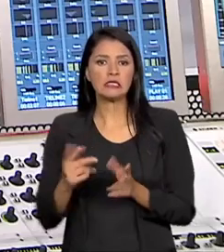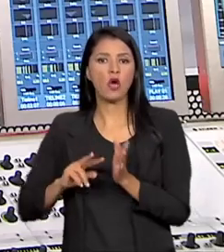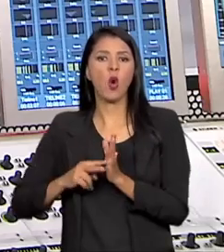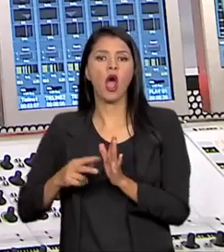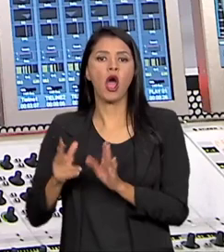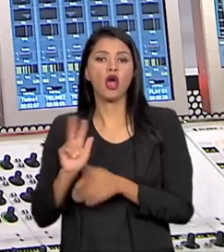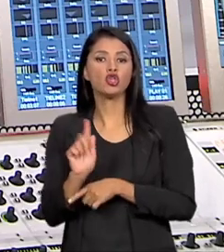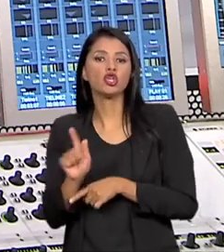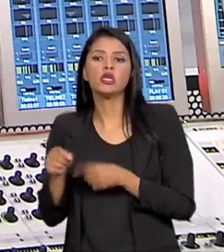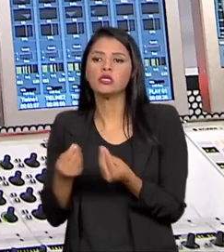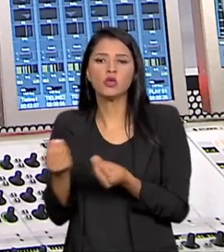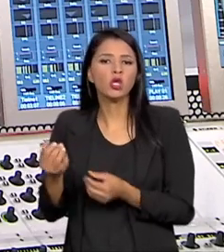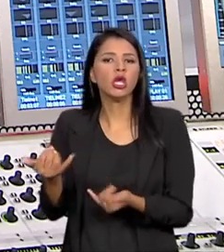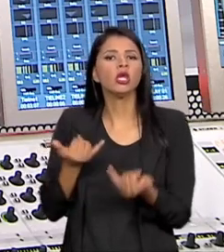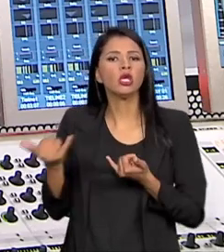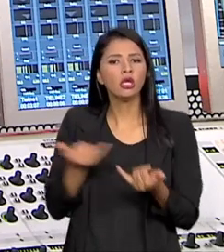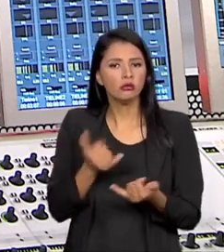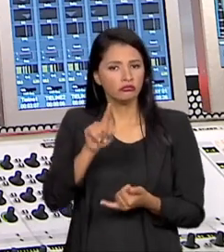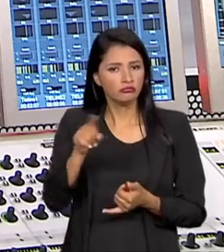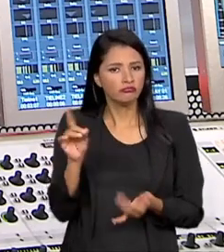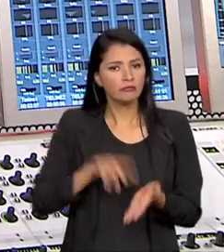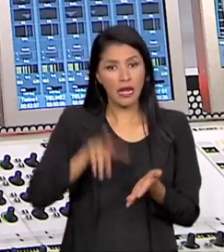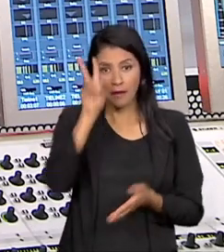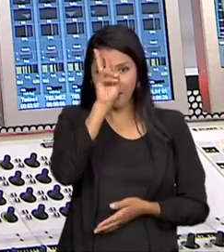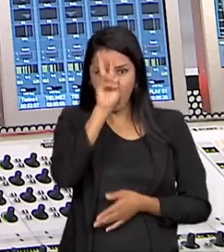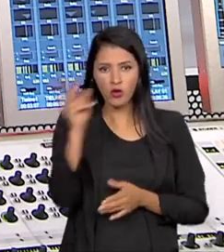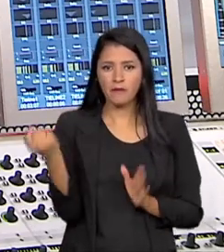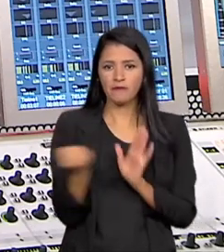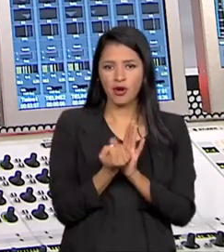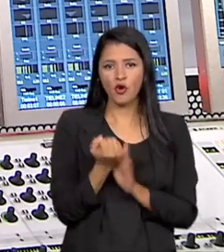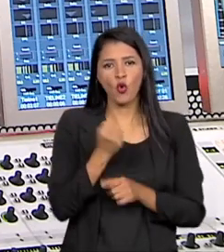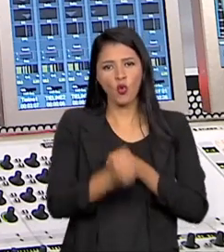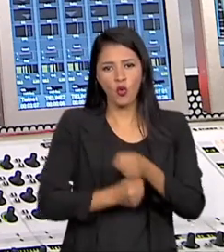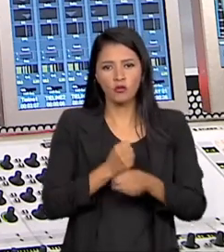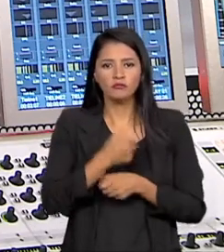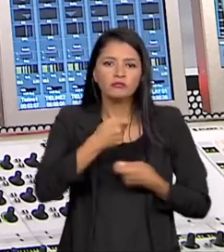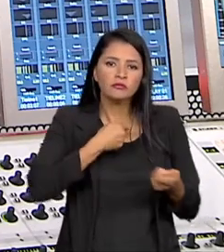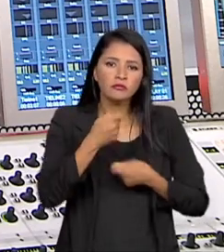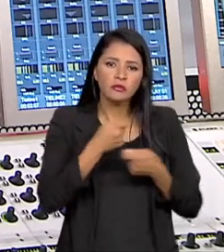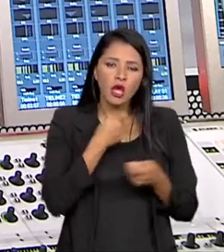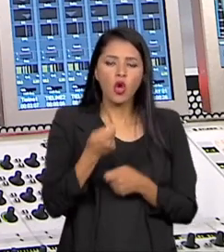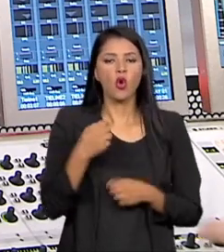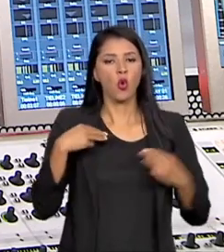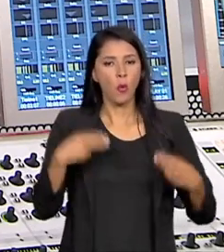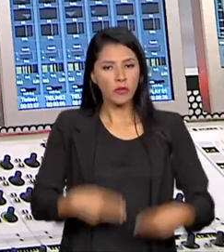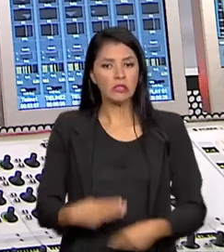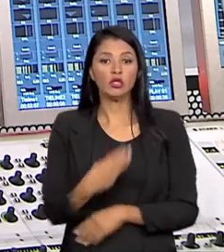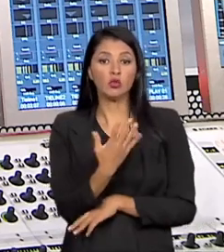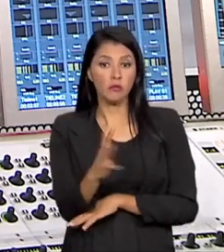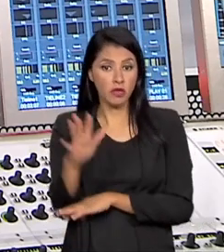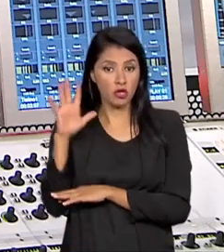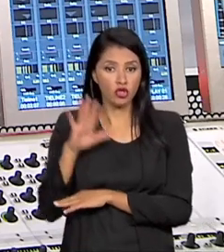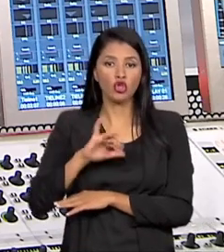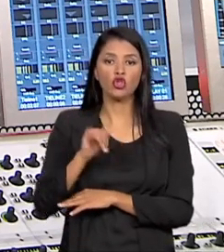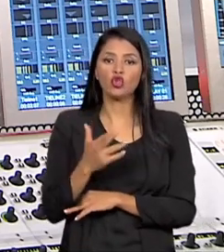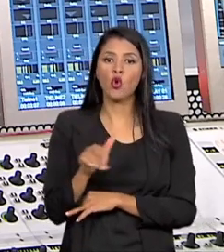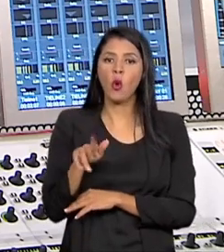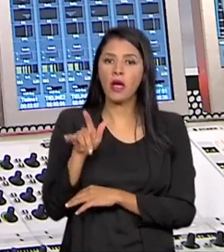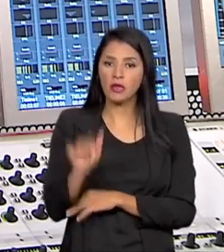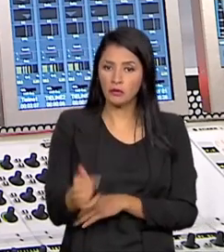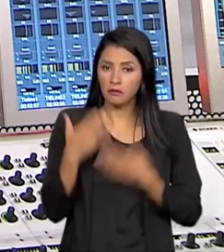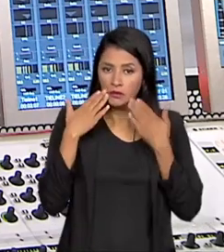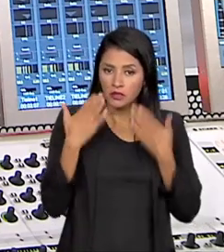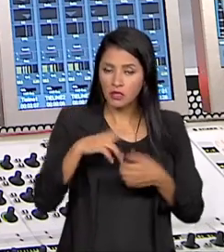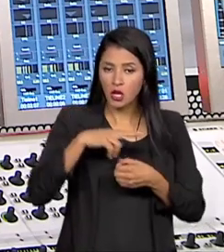e ainda vamos relembrar Os Fatos que marcaram um ano em uma entrevista com o ministro do meio ambiente o Joaquim Leite hoje na apresentação da Voz do Brasil